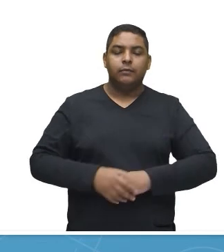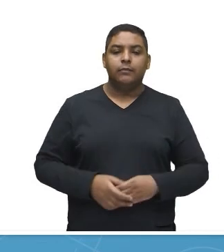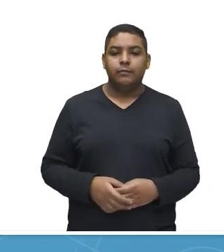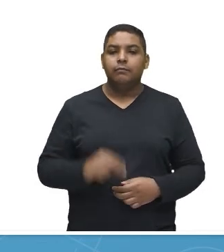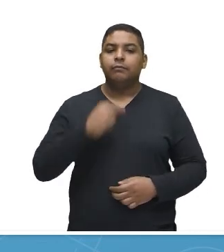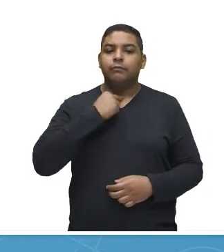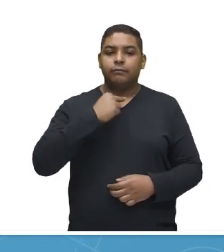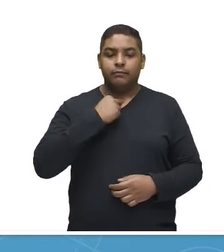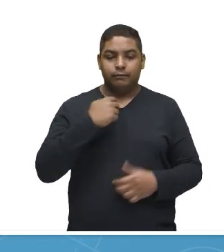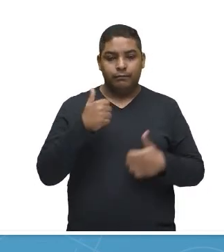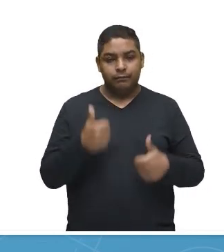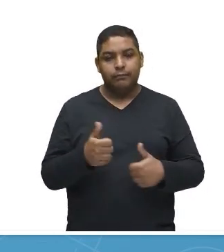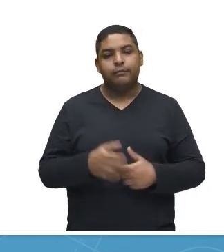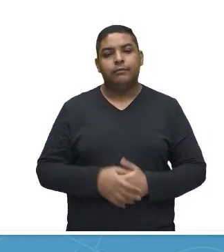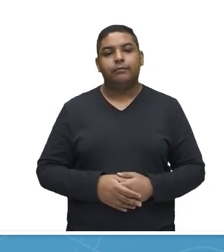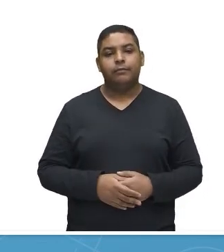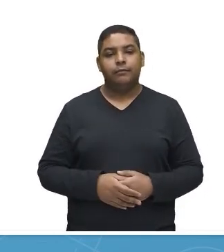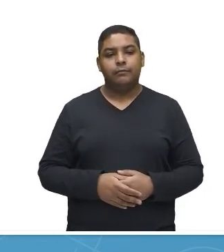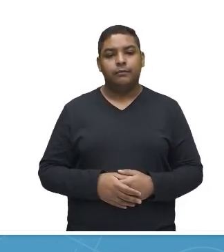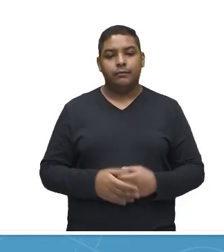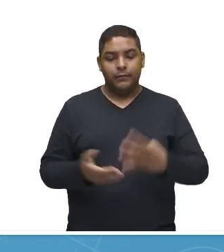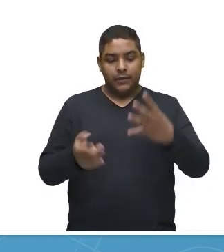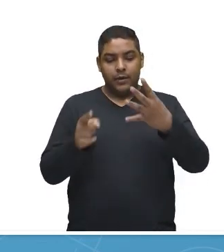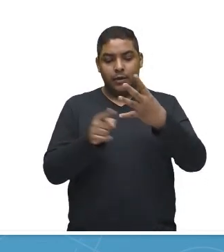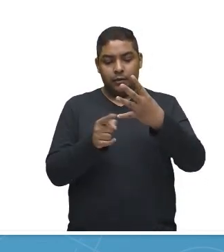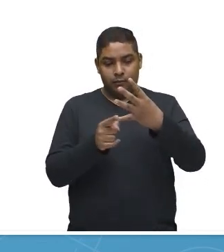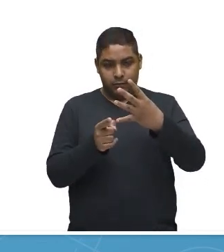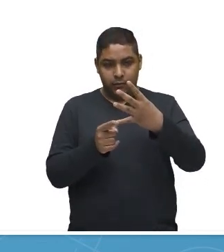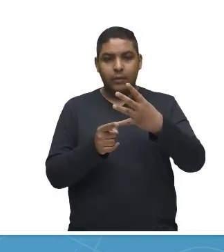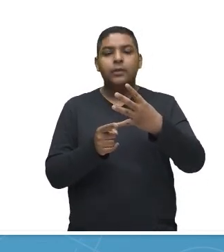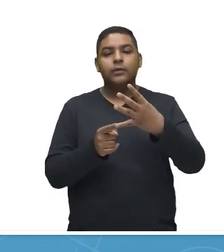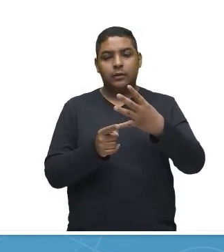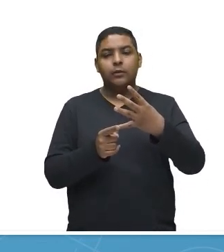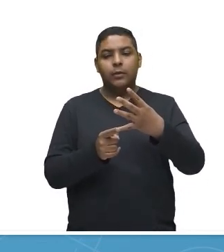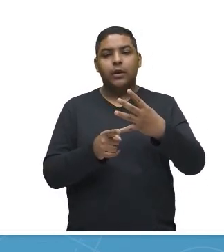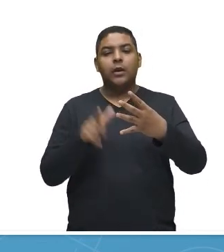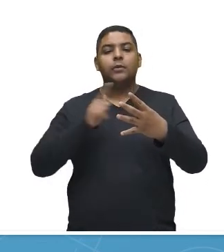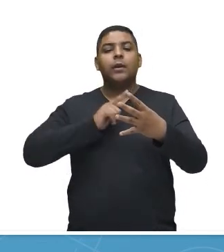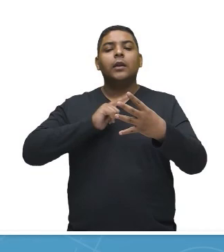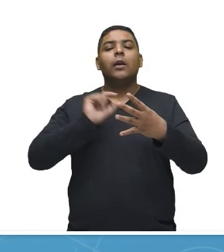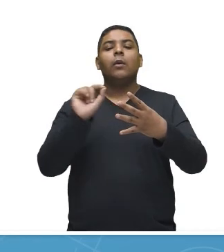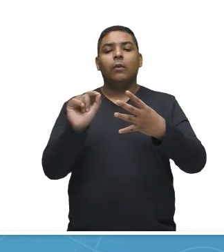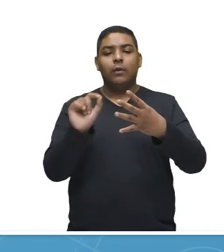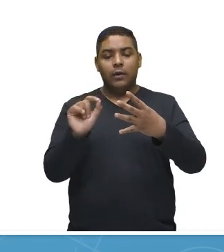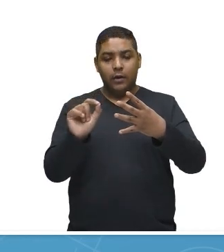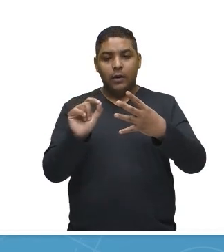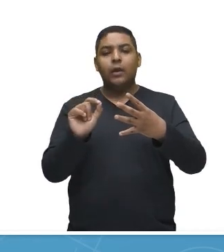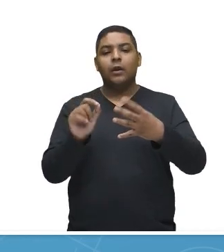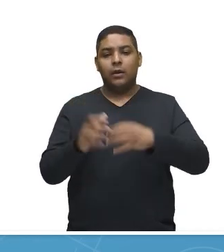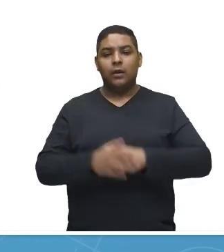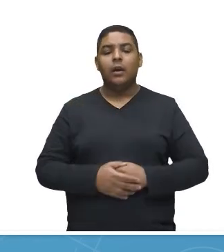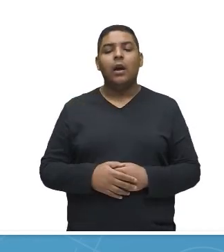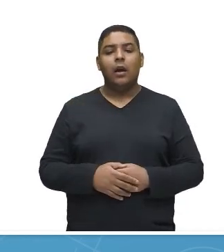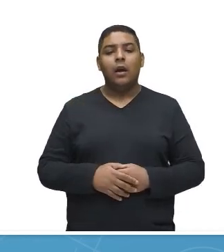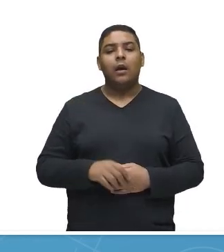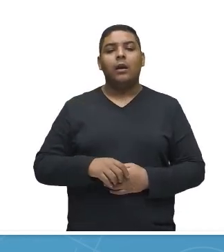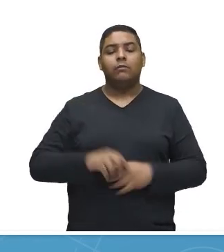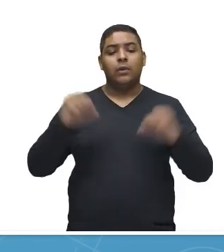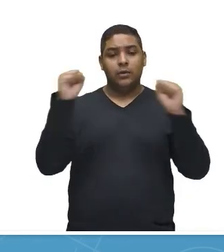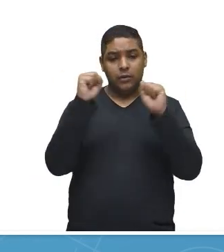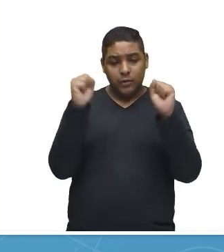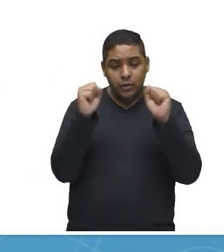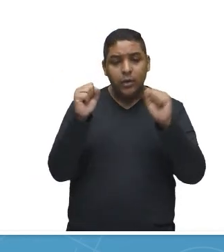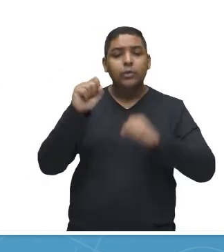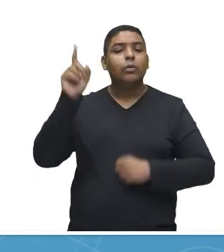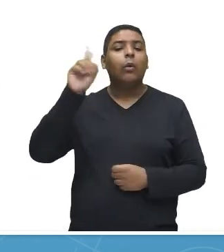pode. Segundo, a base da pirâmide é composta pelas atividades do cotidiano.